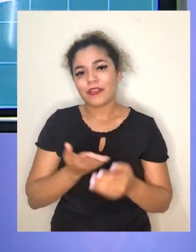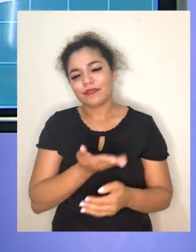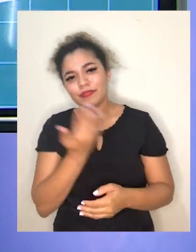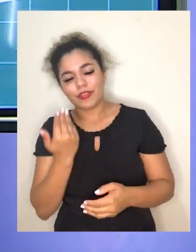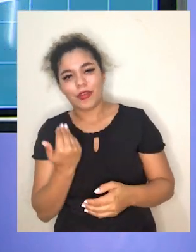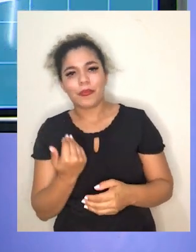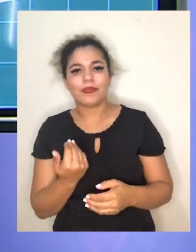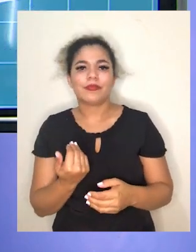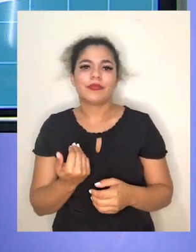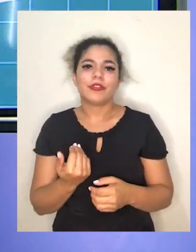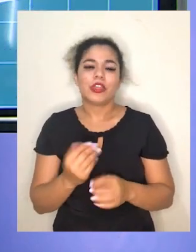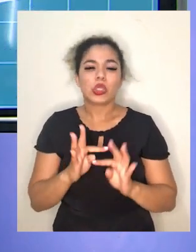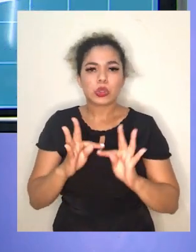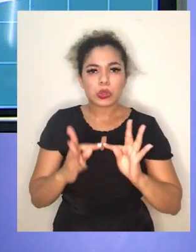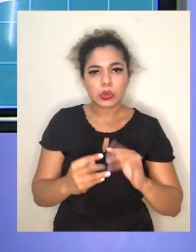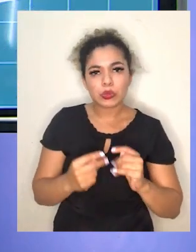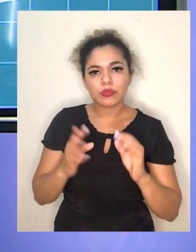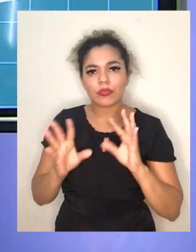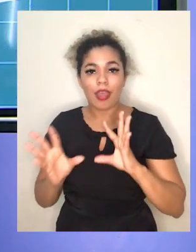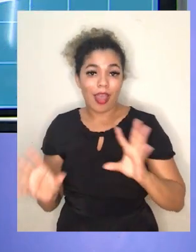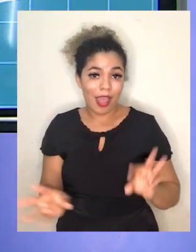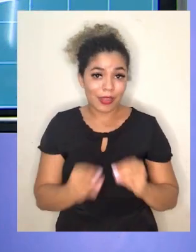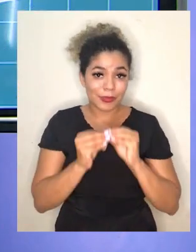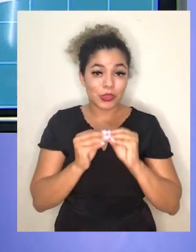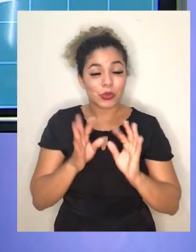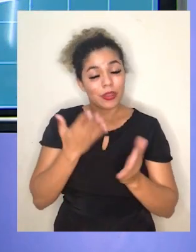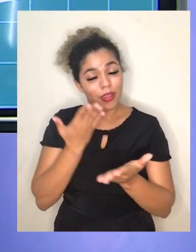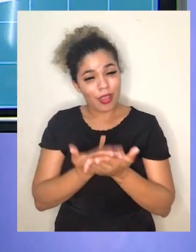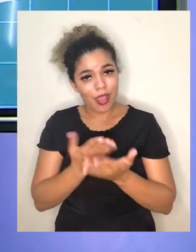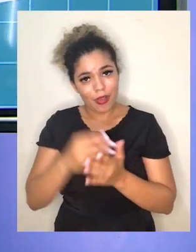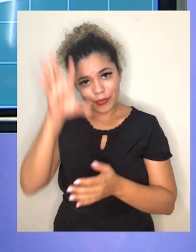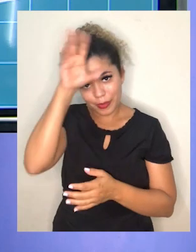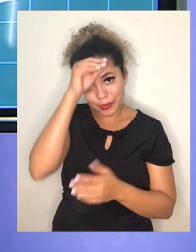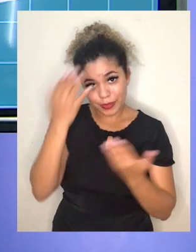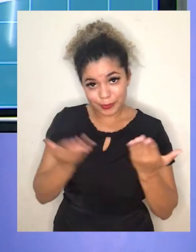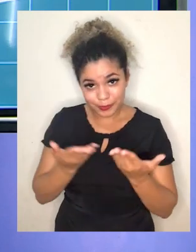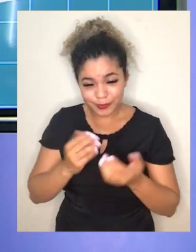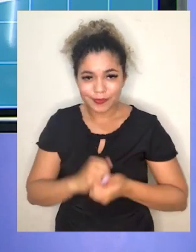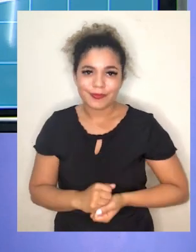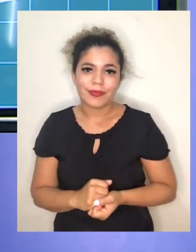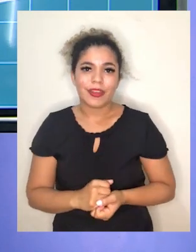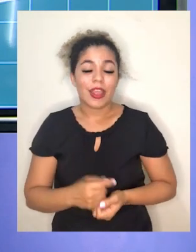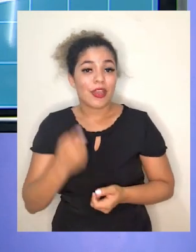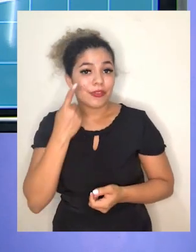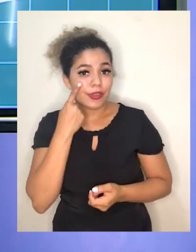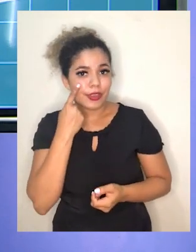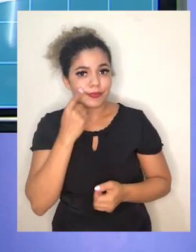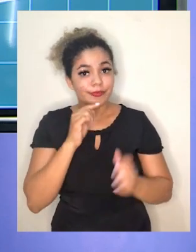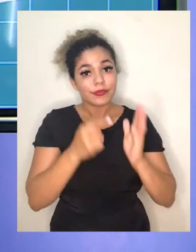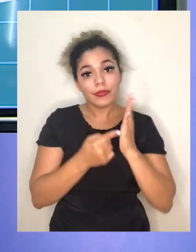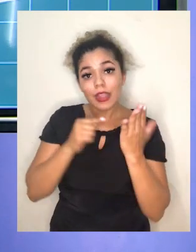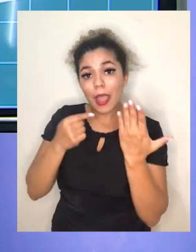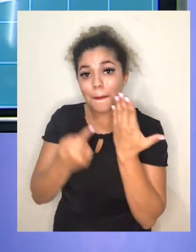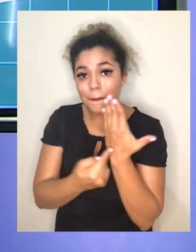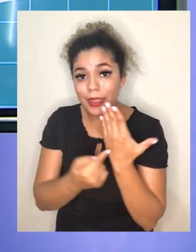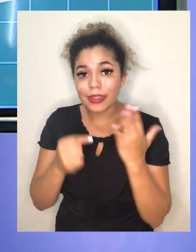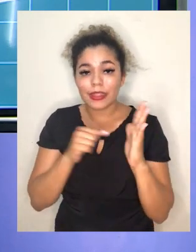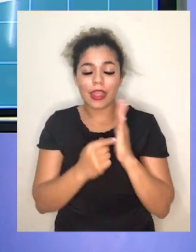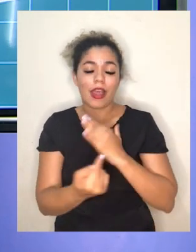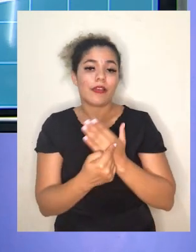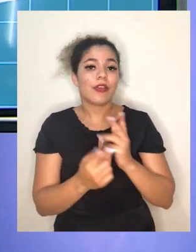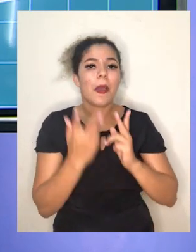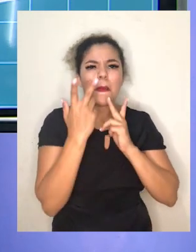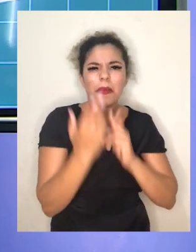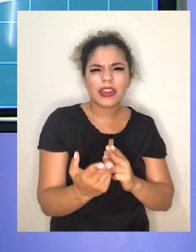Agora vamos retomar um pouco tudo que nós aprendemos nessa aula. Olha só, a metáfora representa